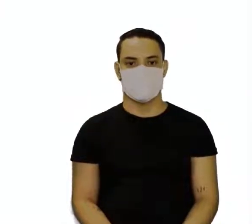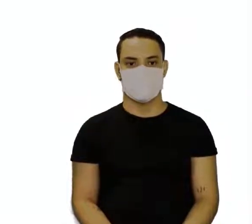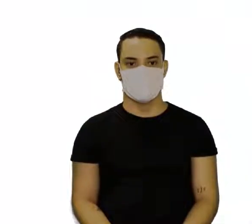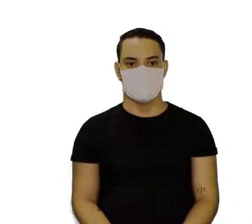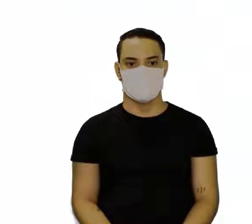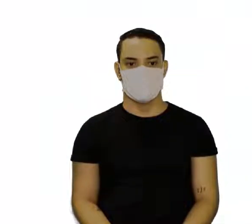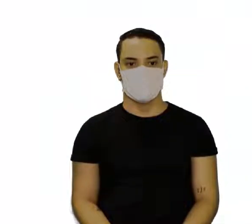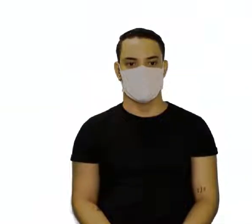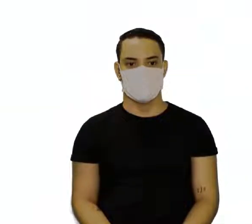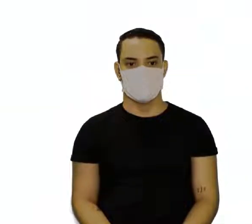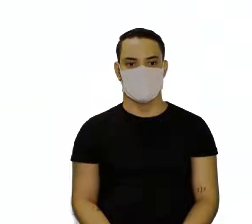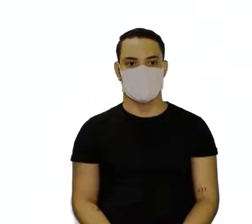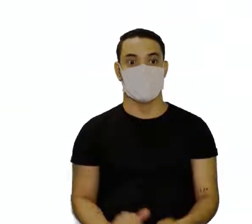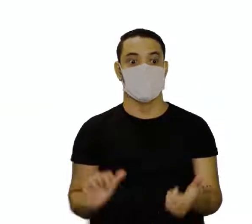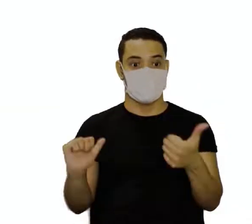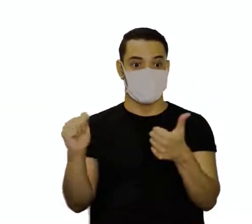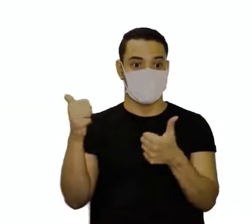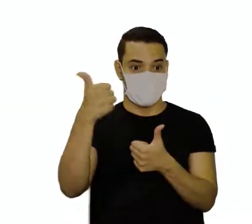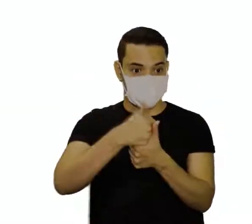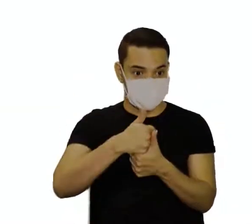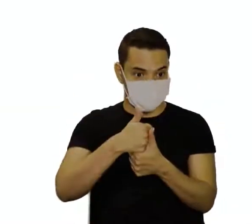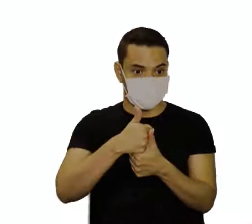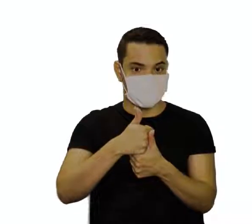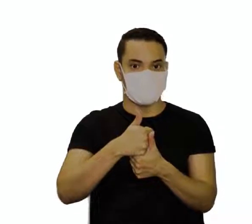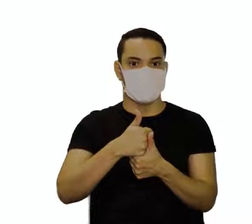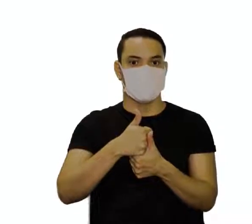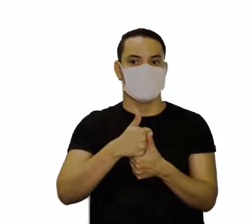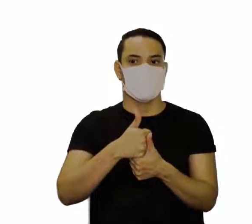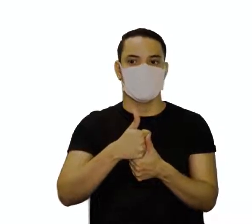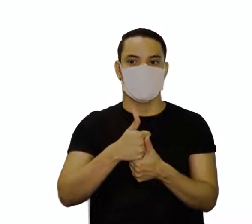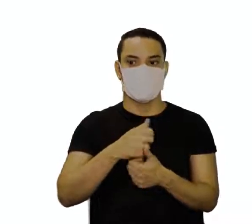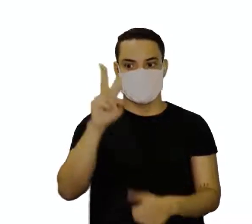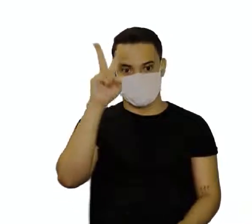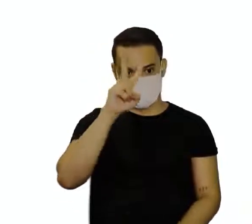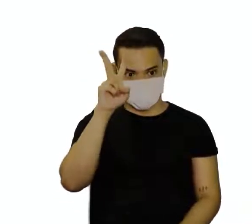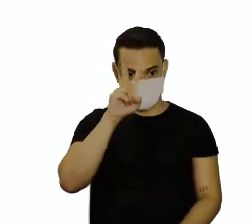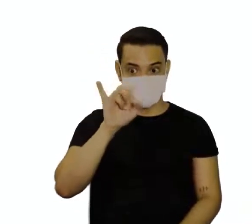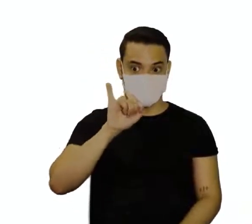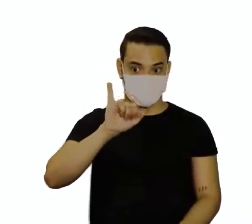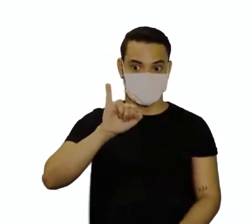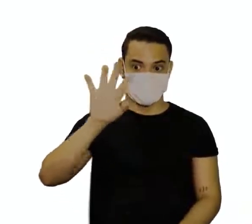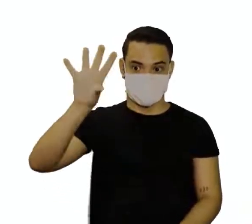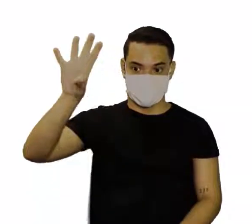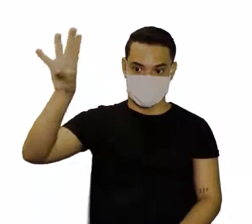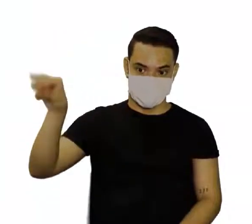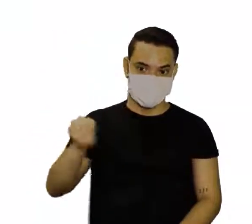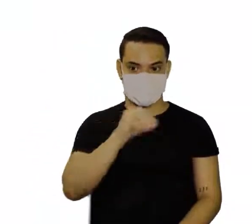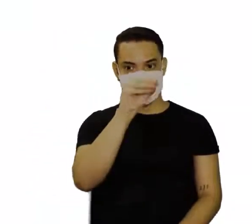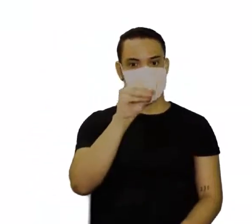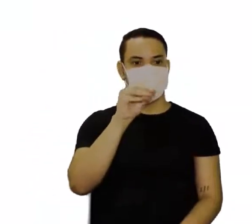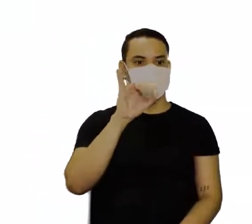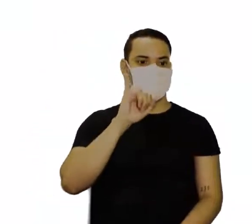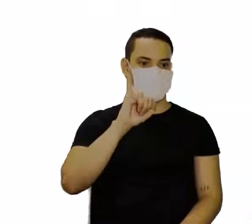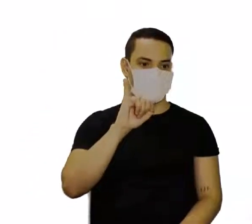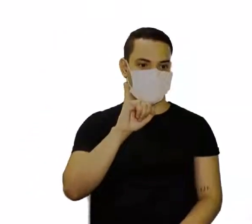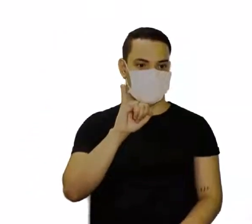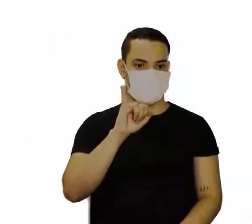Bom, substituindo, corrente elétrica, olha aqui, ó, V dividido por